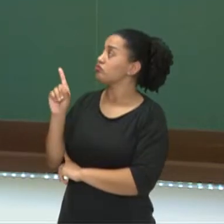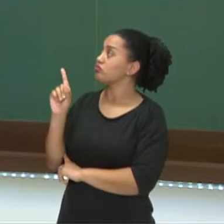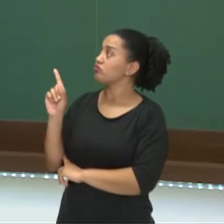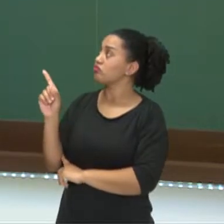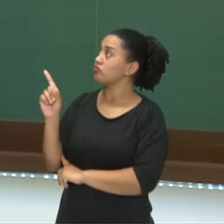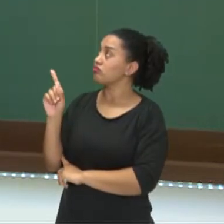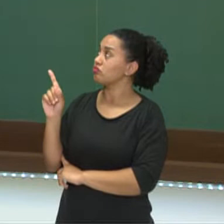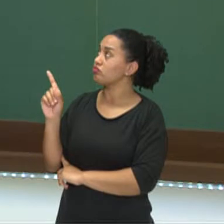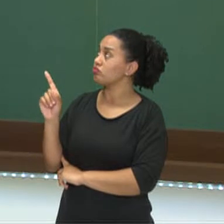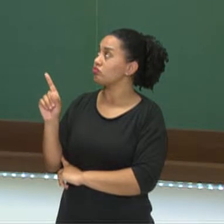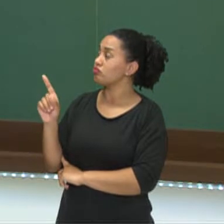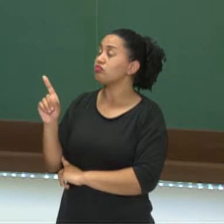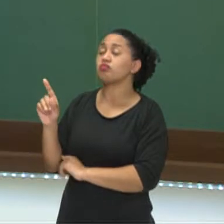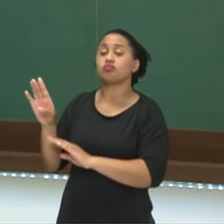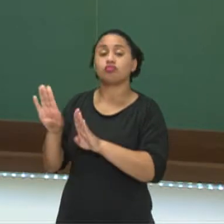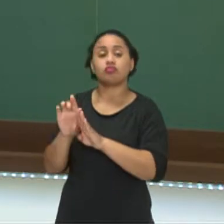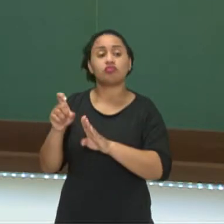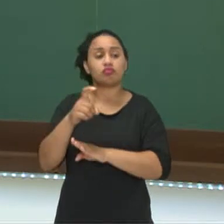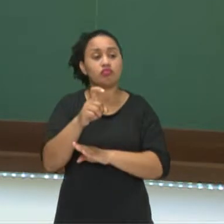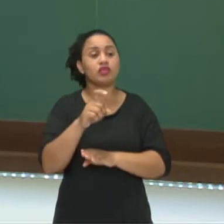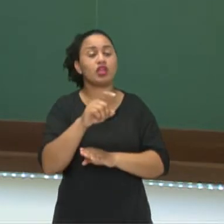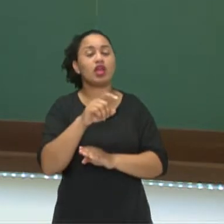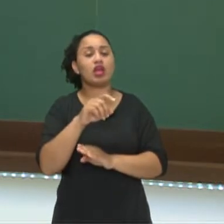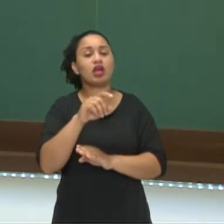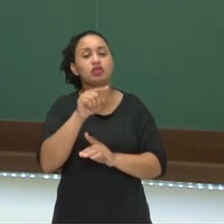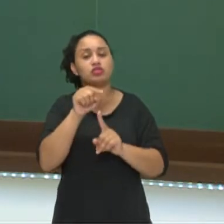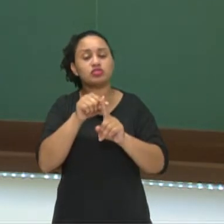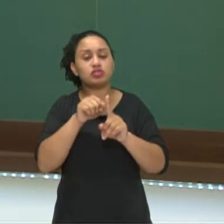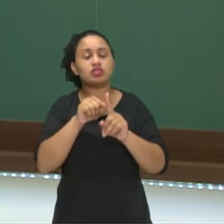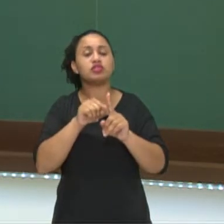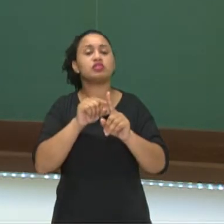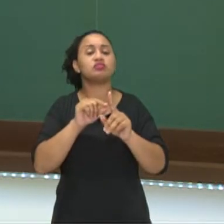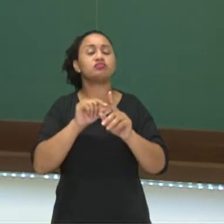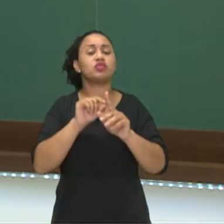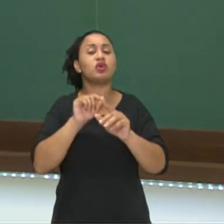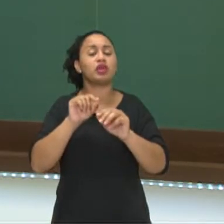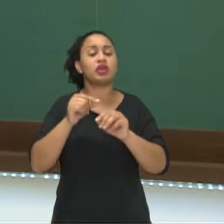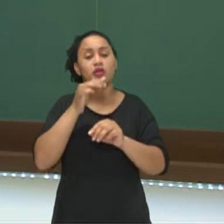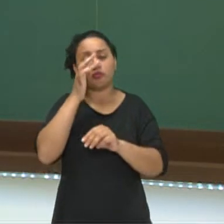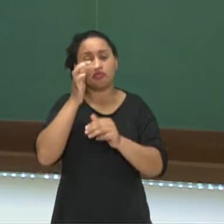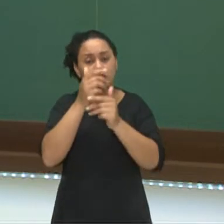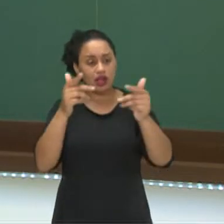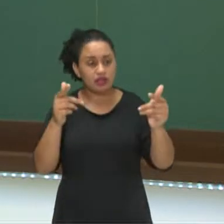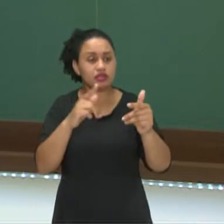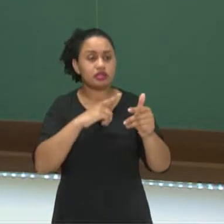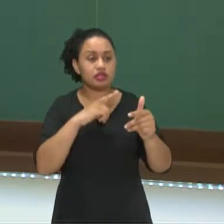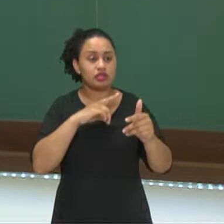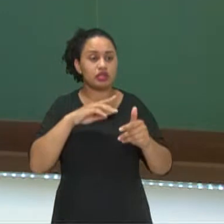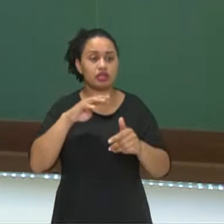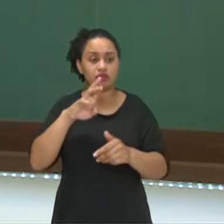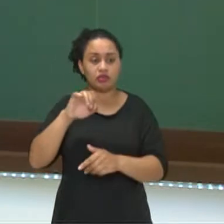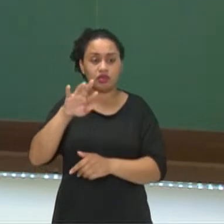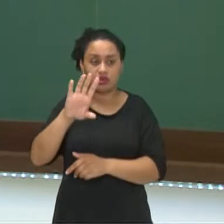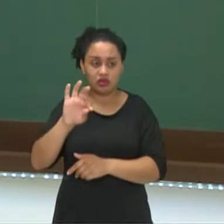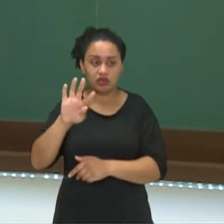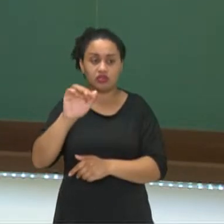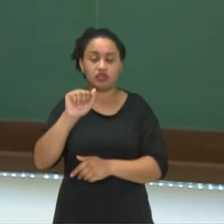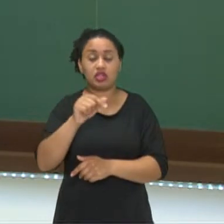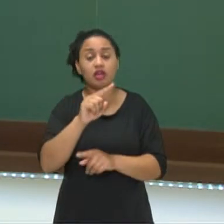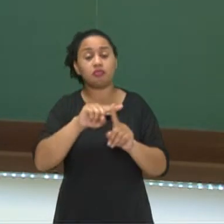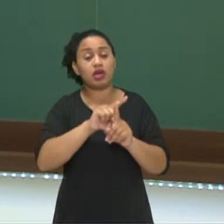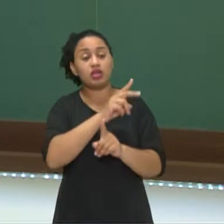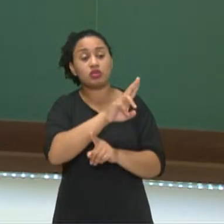das briófitas. As plantas, elas também realizam esse tipo de processo, mas aqui ó, é chamado de anterozoide e